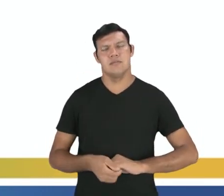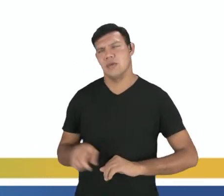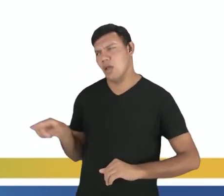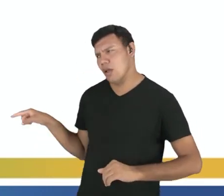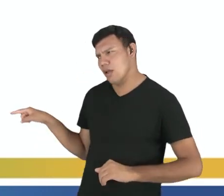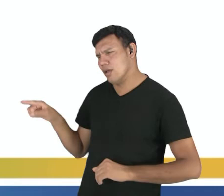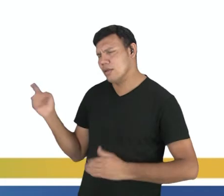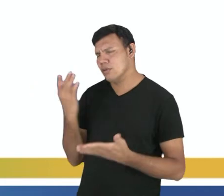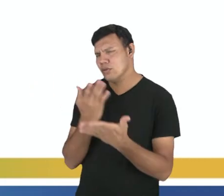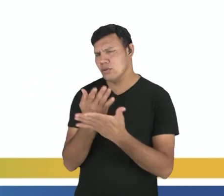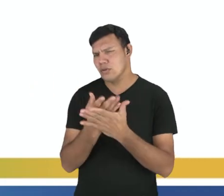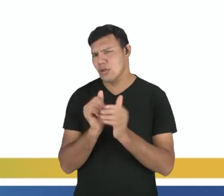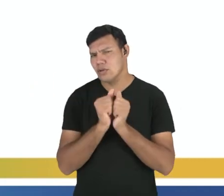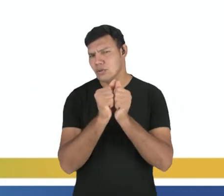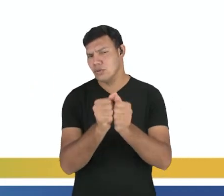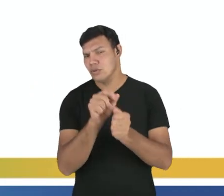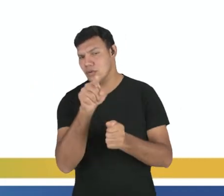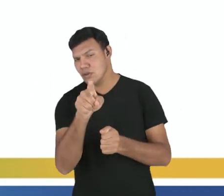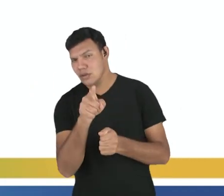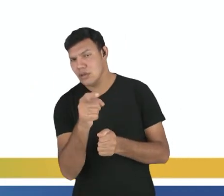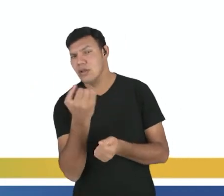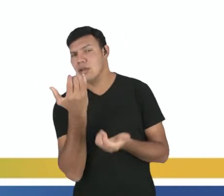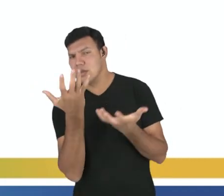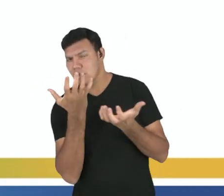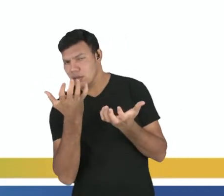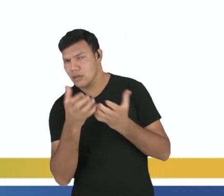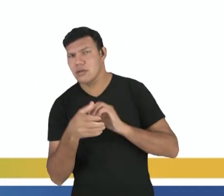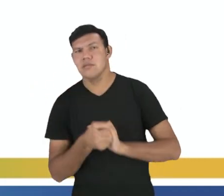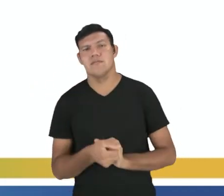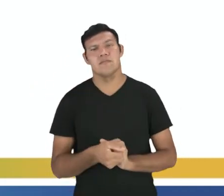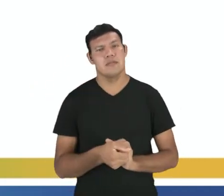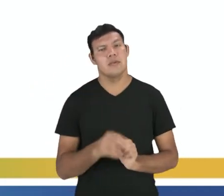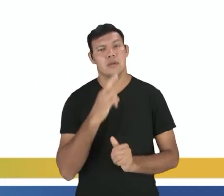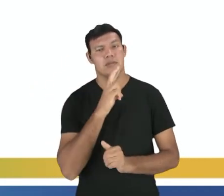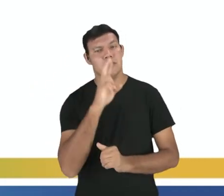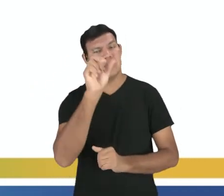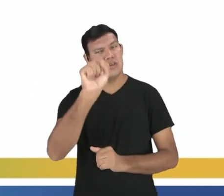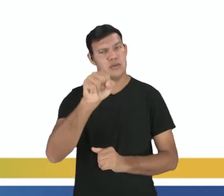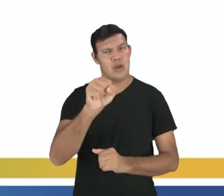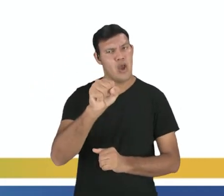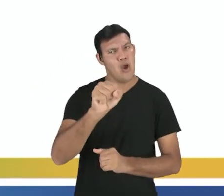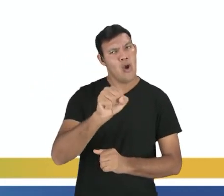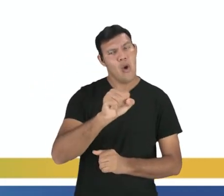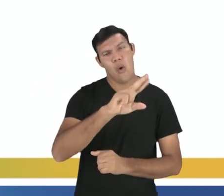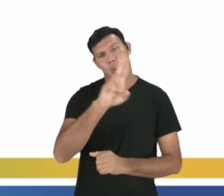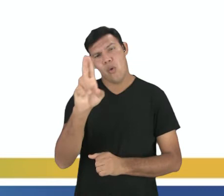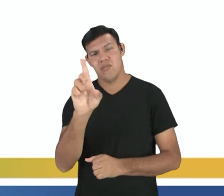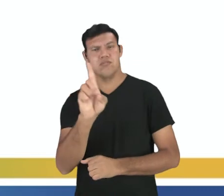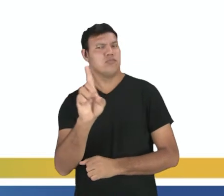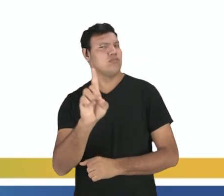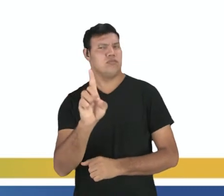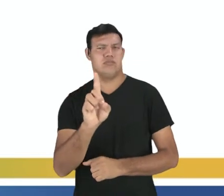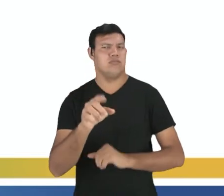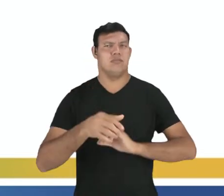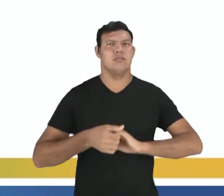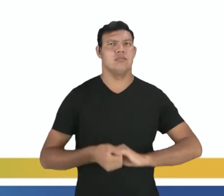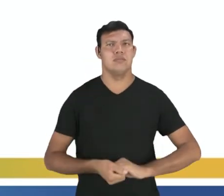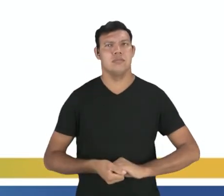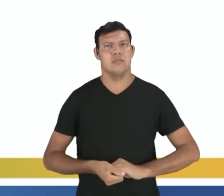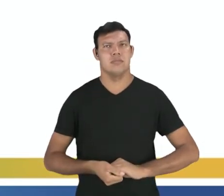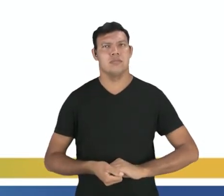você, se você quisesse. E eu posso responder sim, yes, ou não, no, they